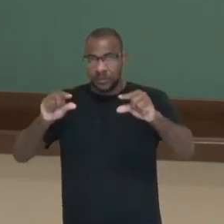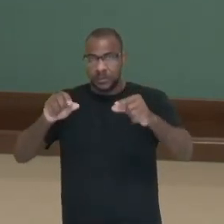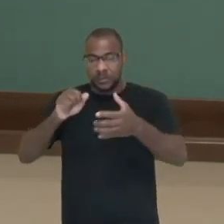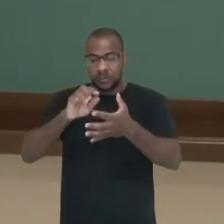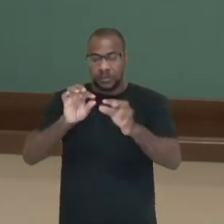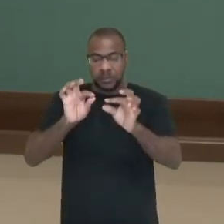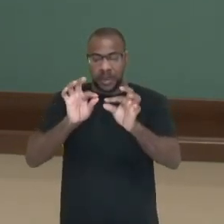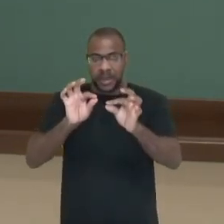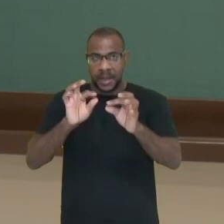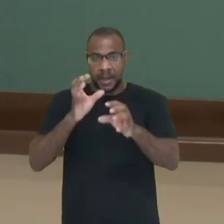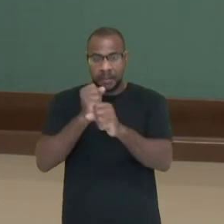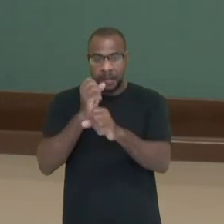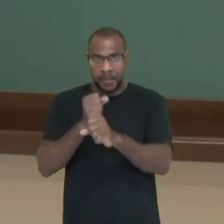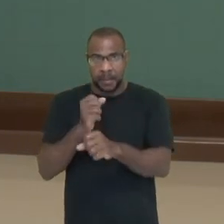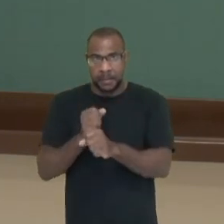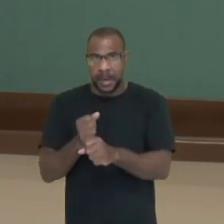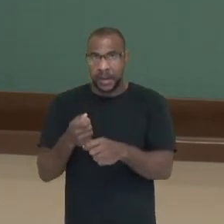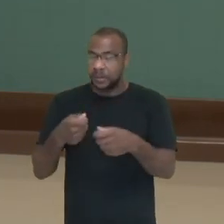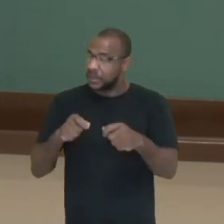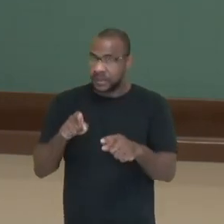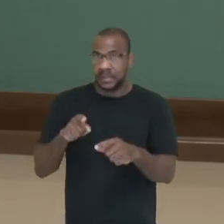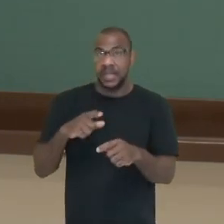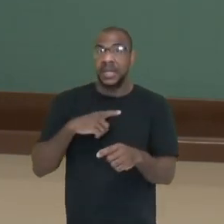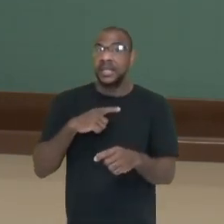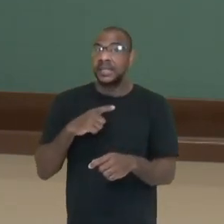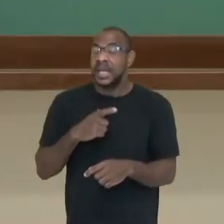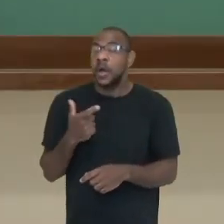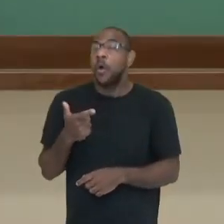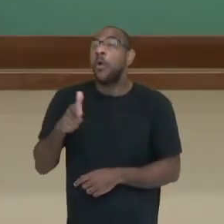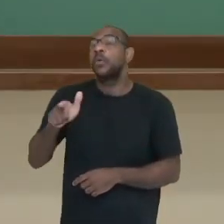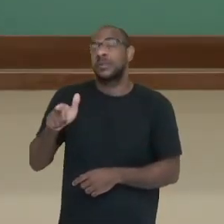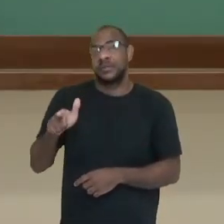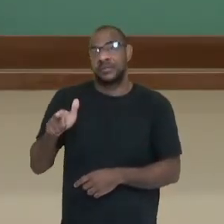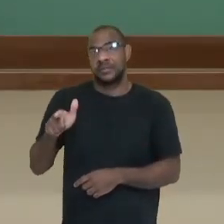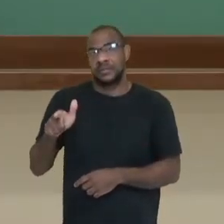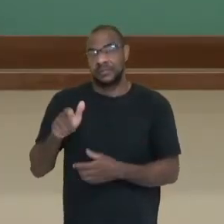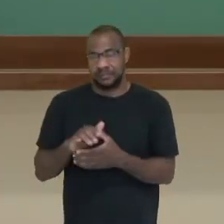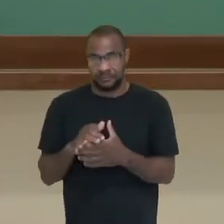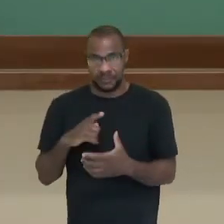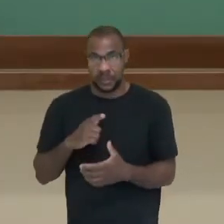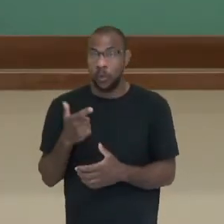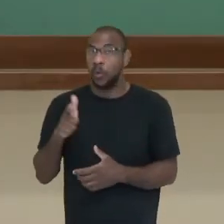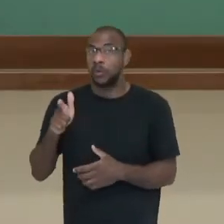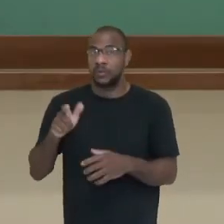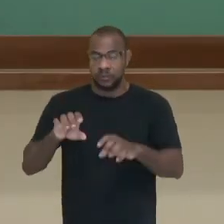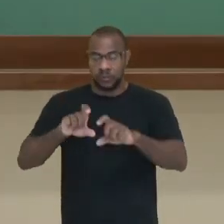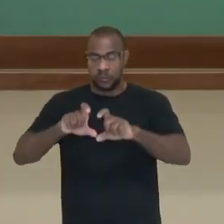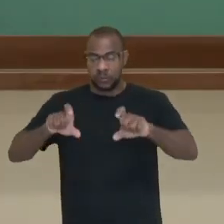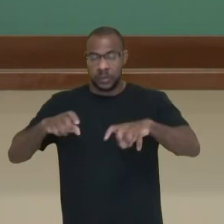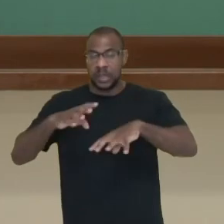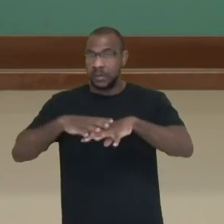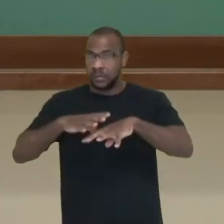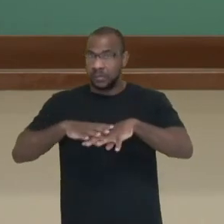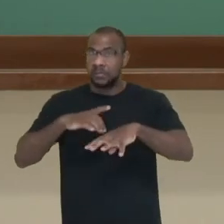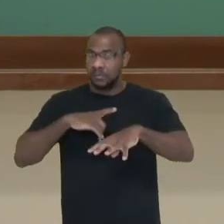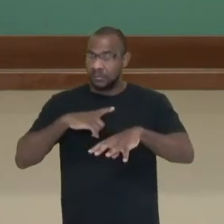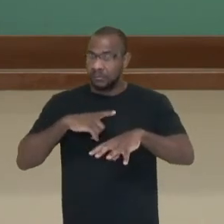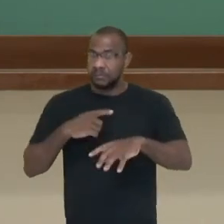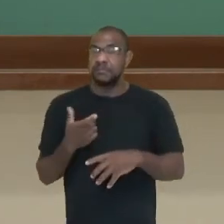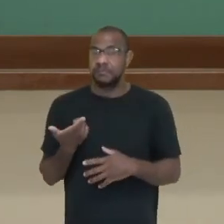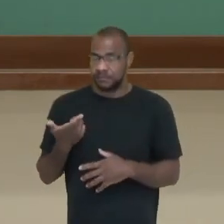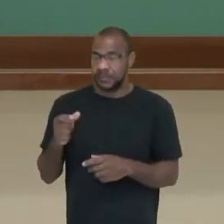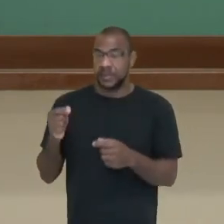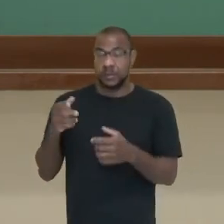outras equações que seu professor pode passar para você. Existem equações, tem várias formas de você trabalhar